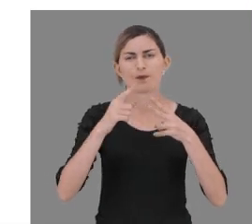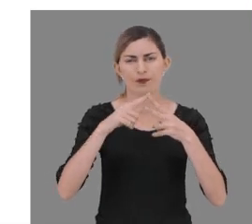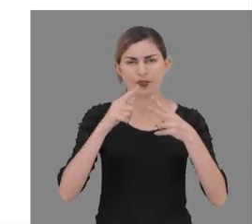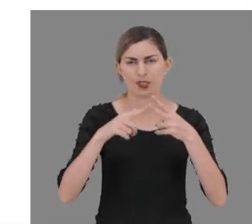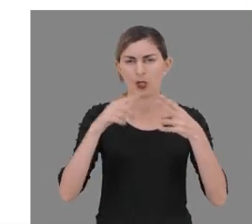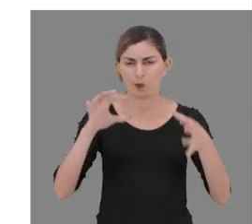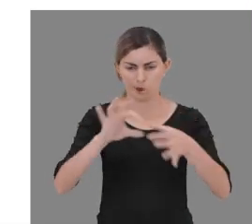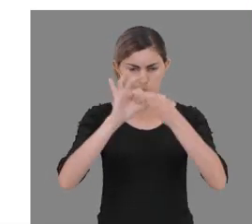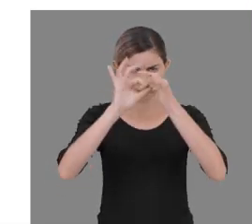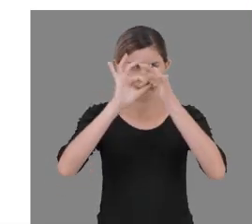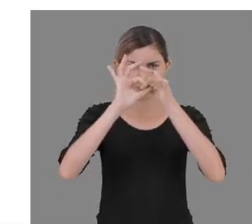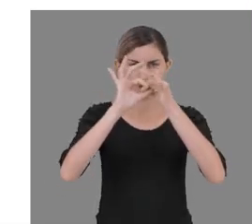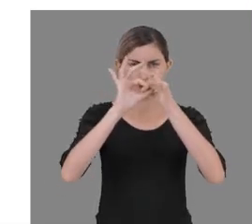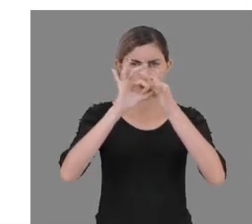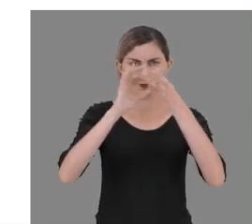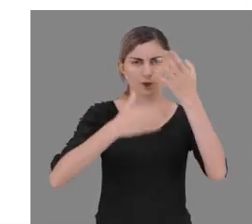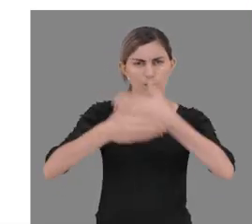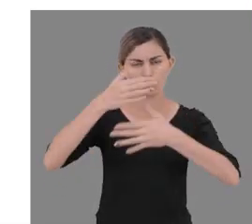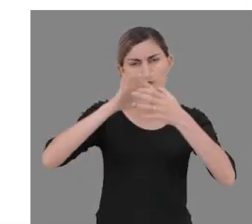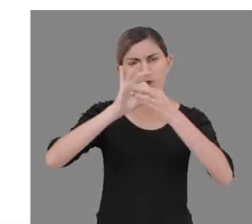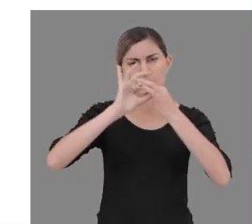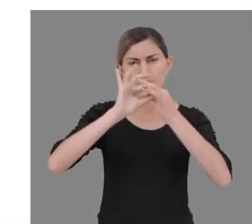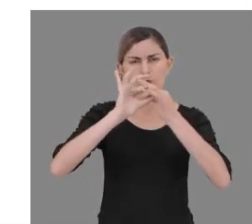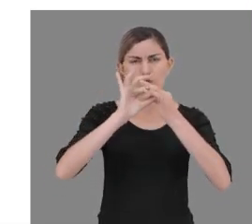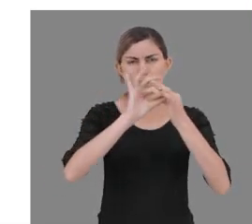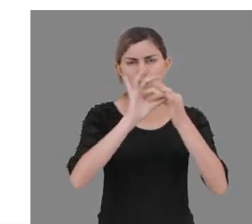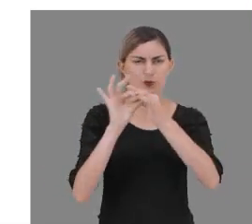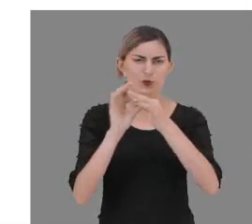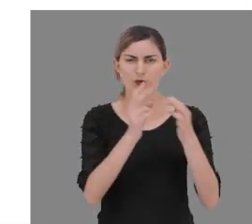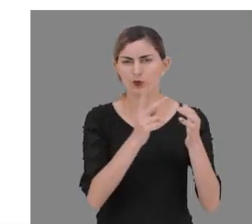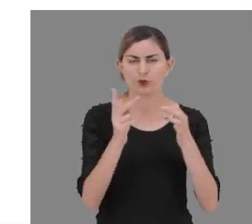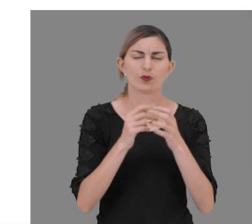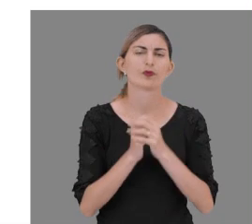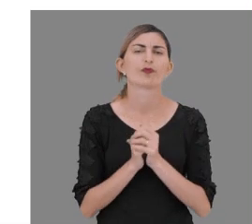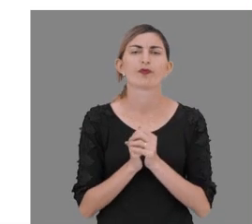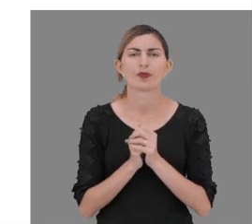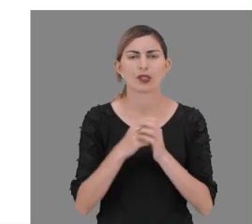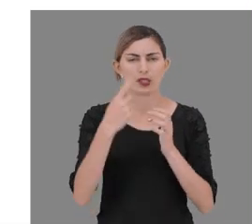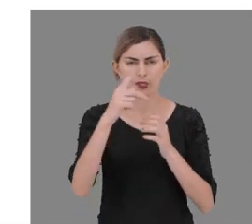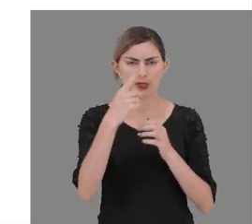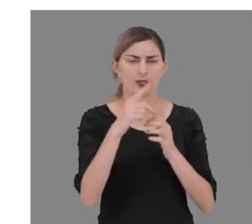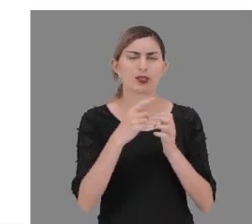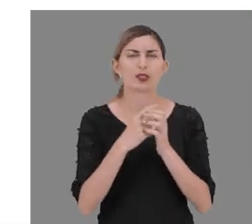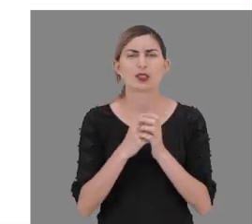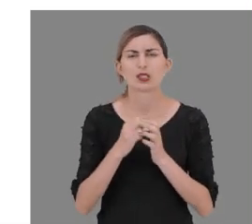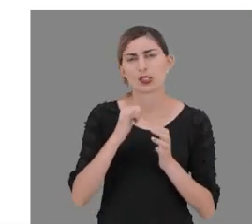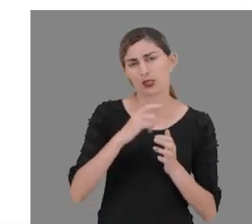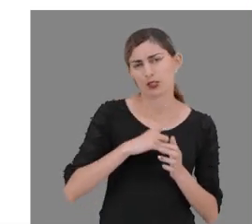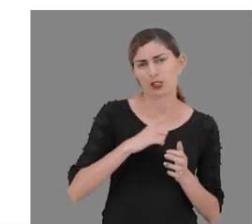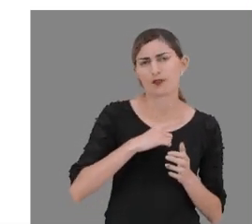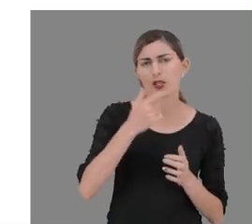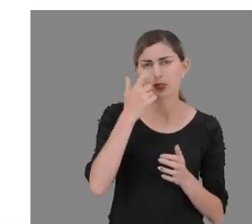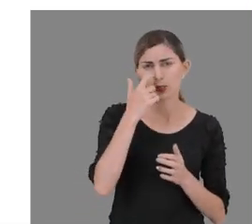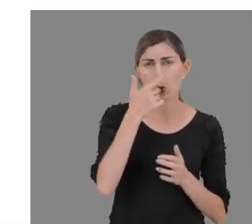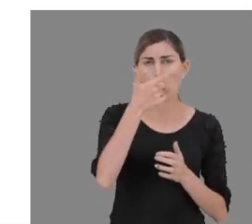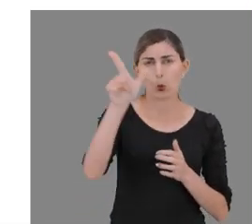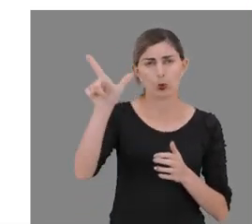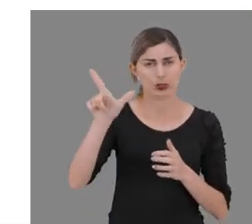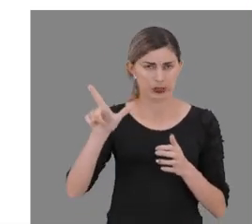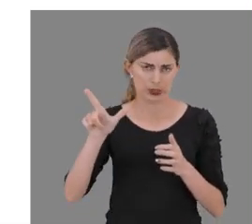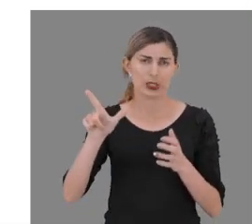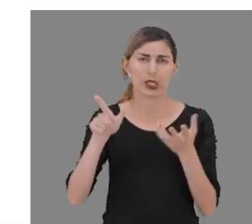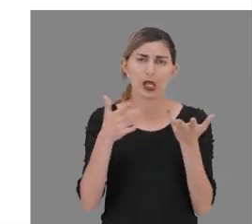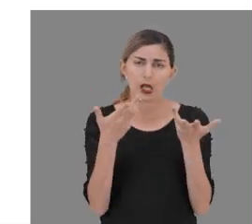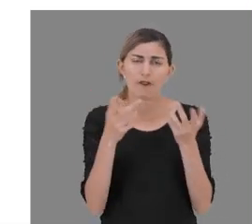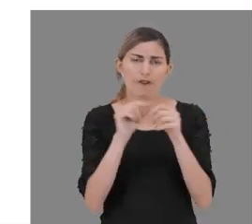entidades que estão conectadas, estão relacionadas uma com a outra. Nesse caso, se tivesse uma